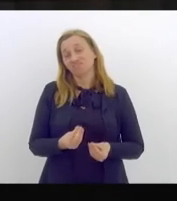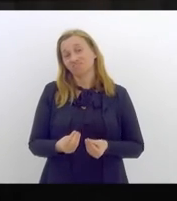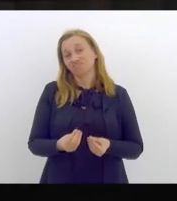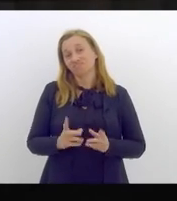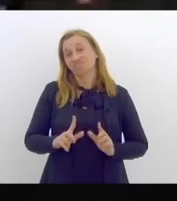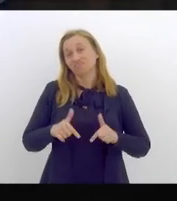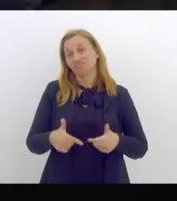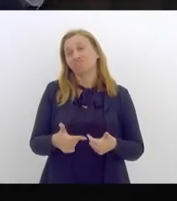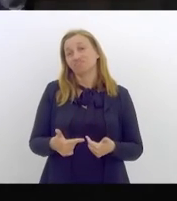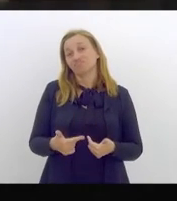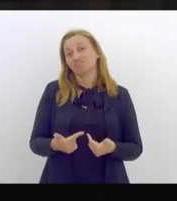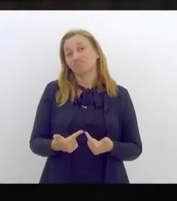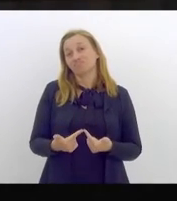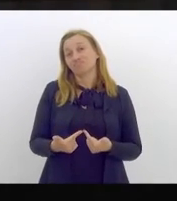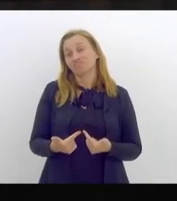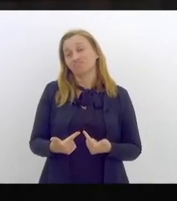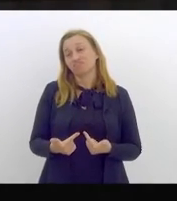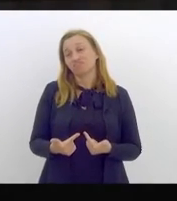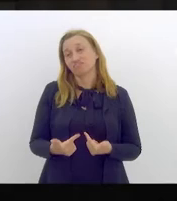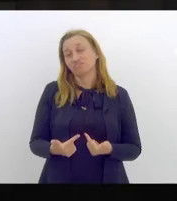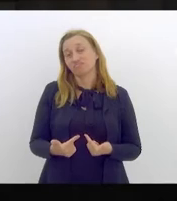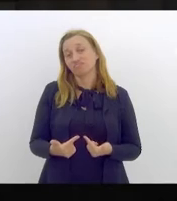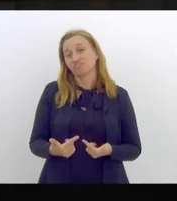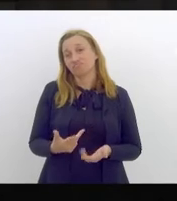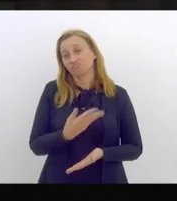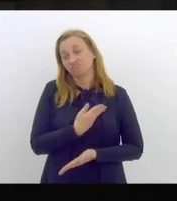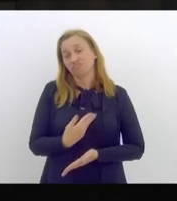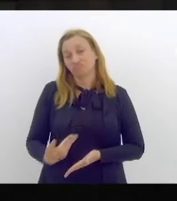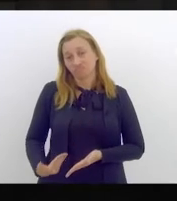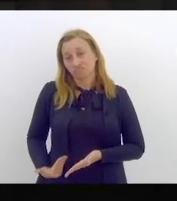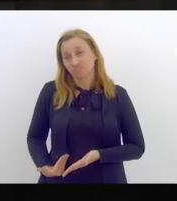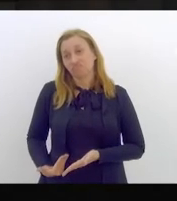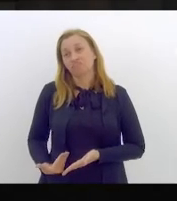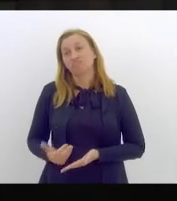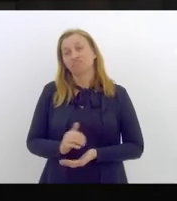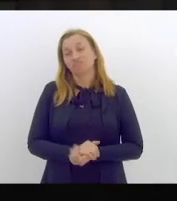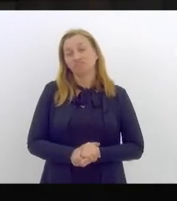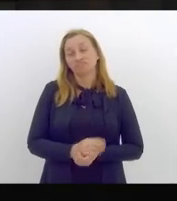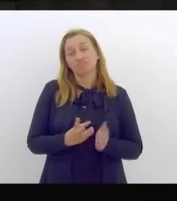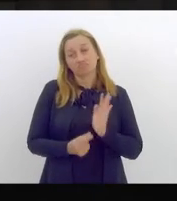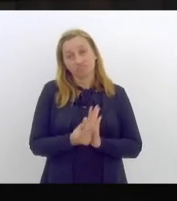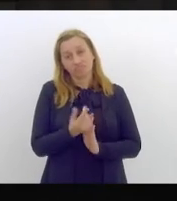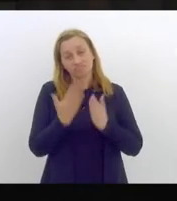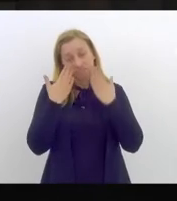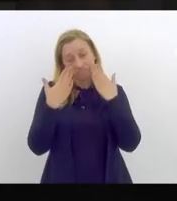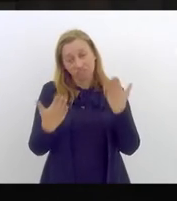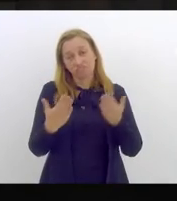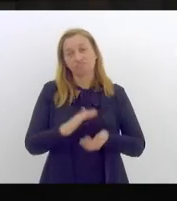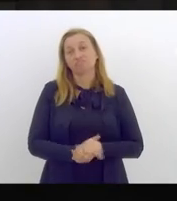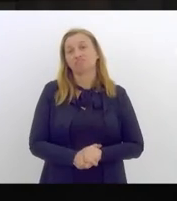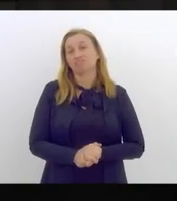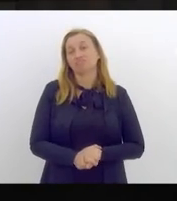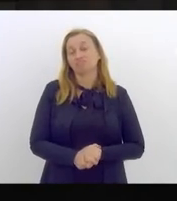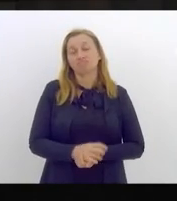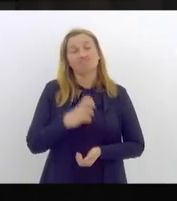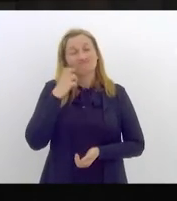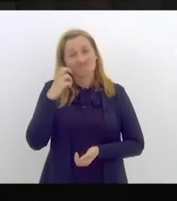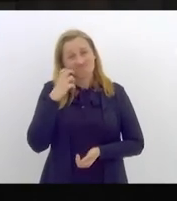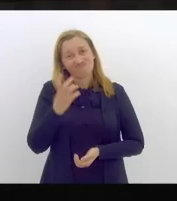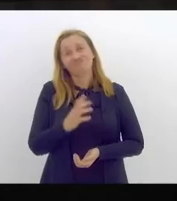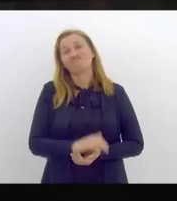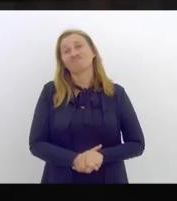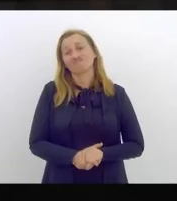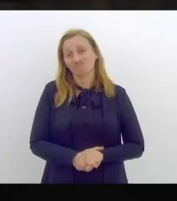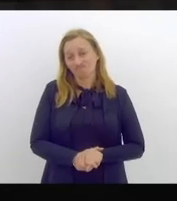desleixada, descabida e injustificável como esse orçamento tem sido apresentado é uma